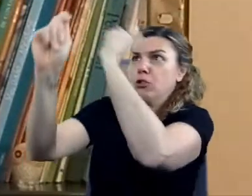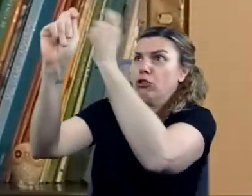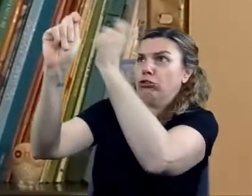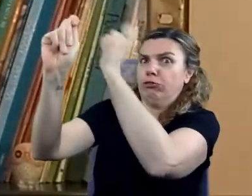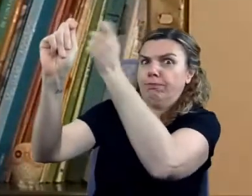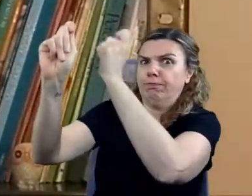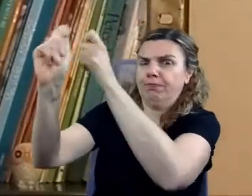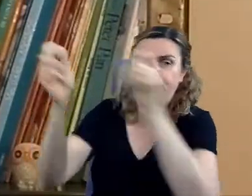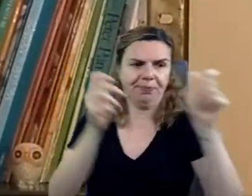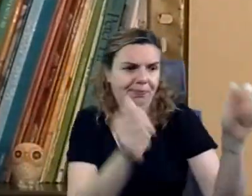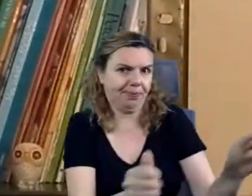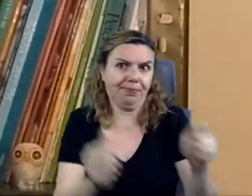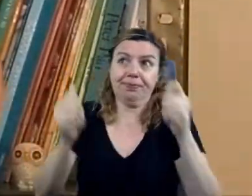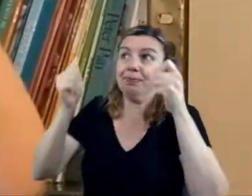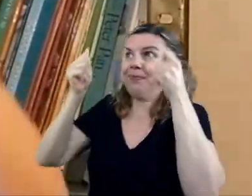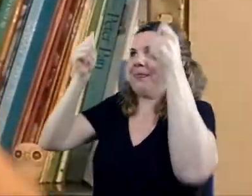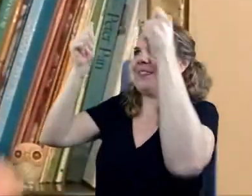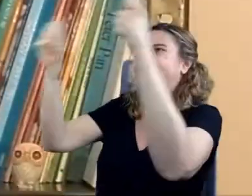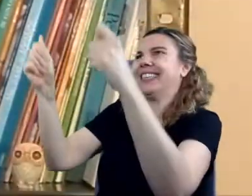martelo, um prego,